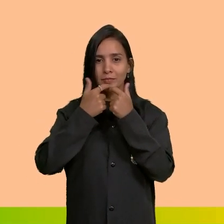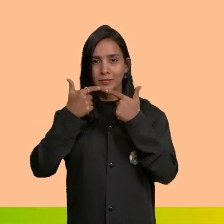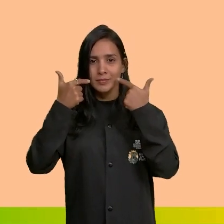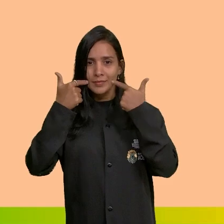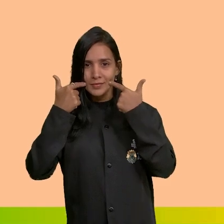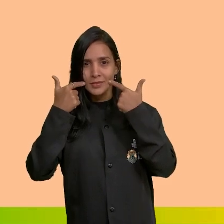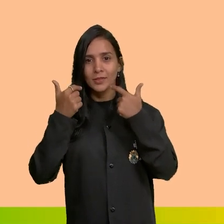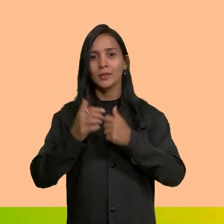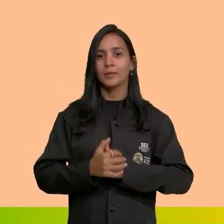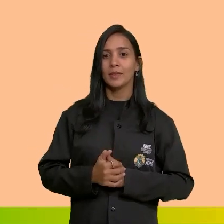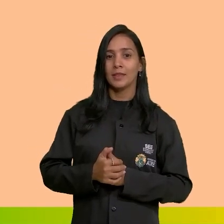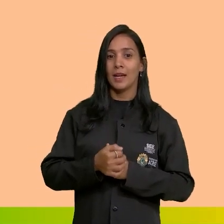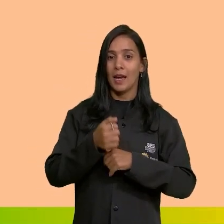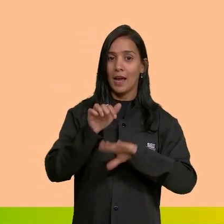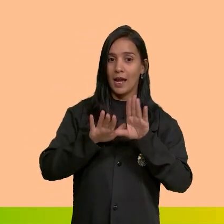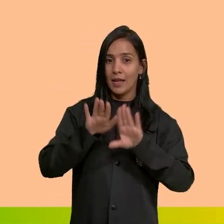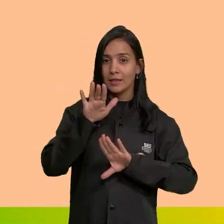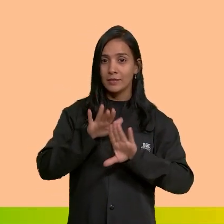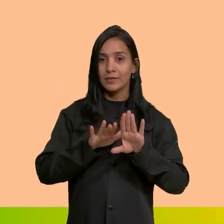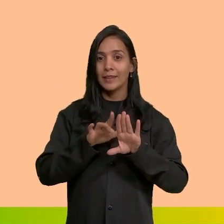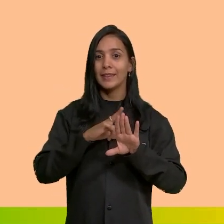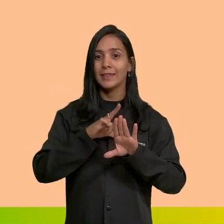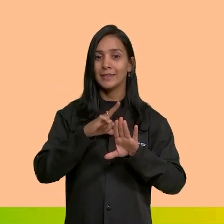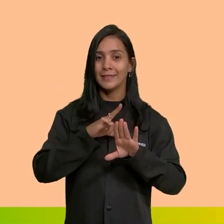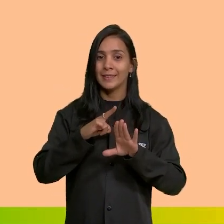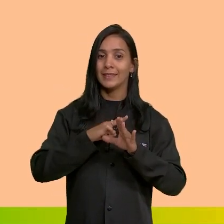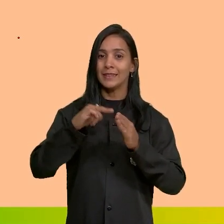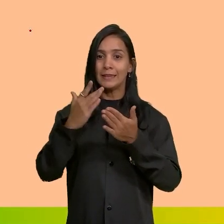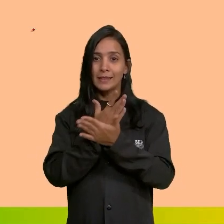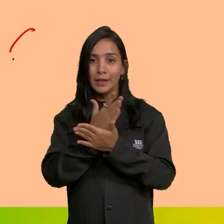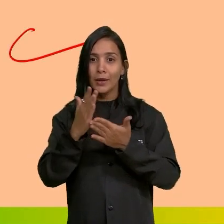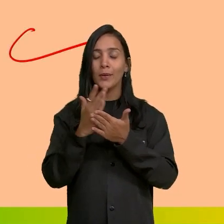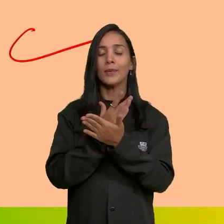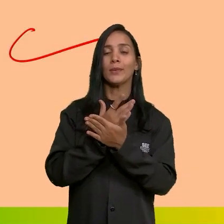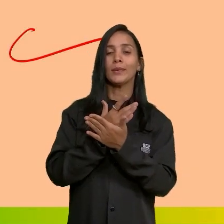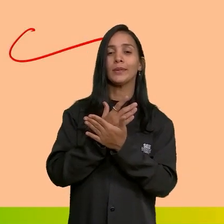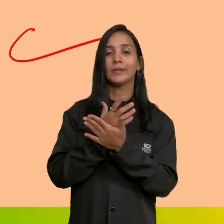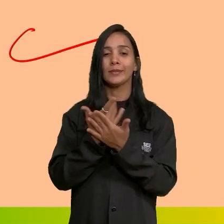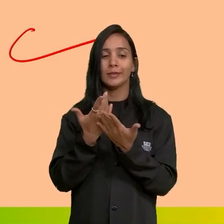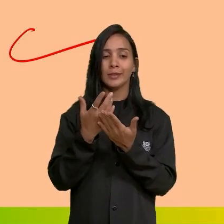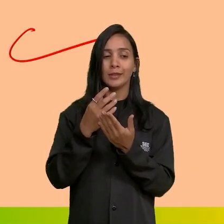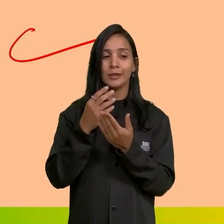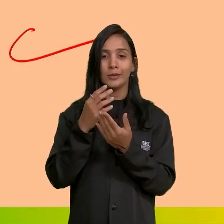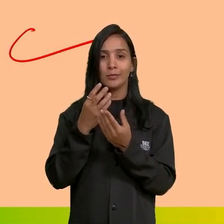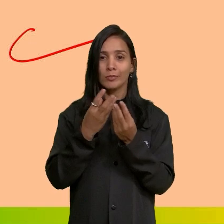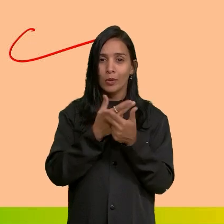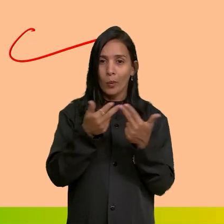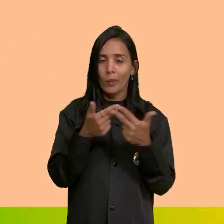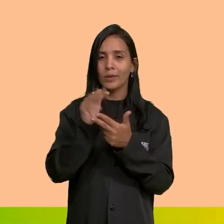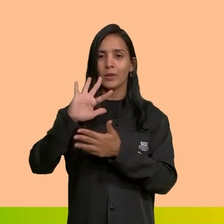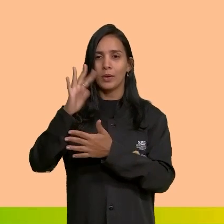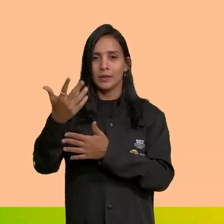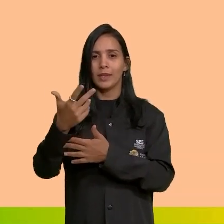situação, que se concentra em situações inusitadas e engraçadas.